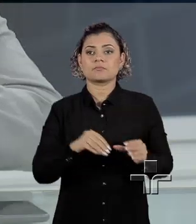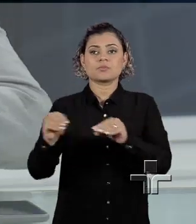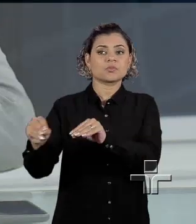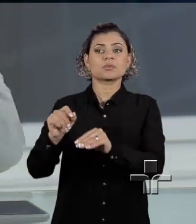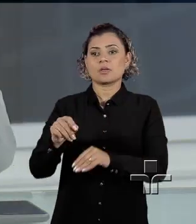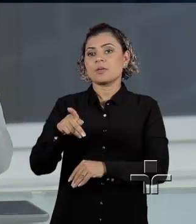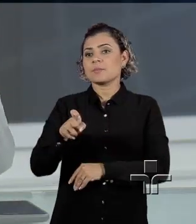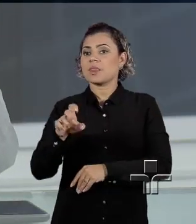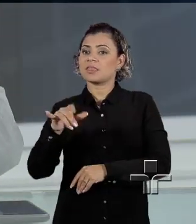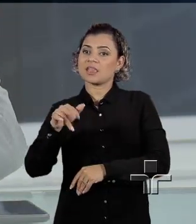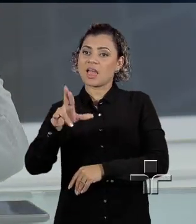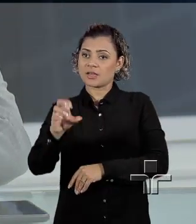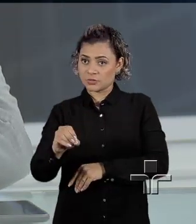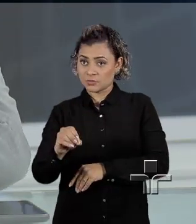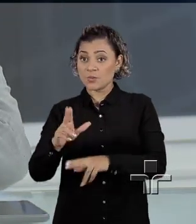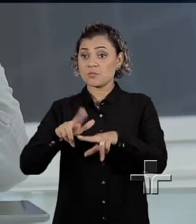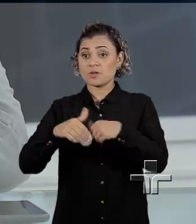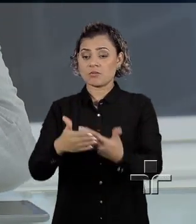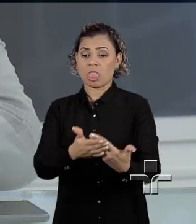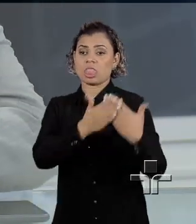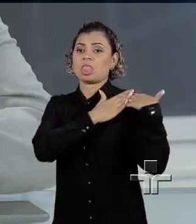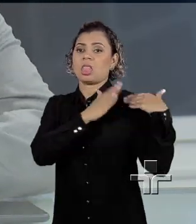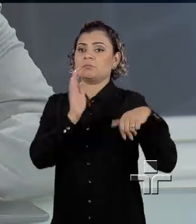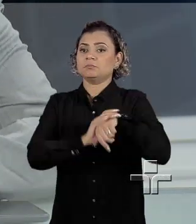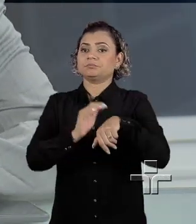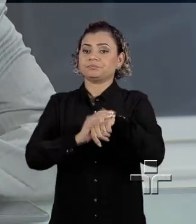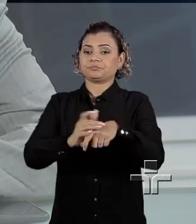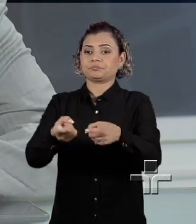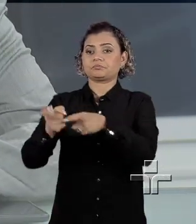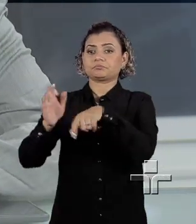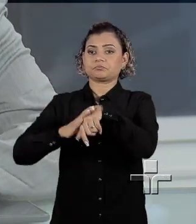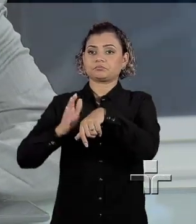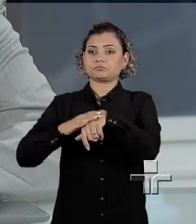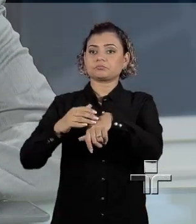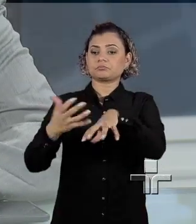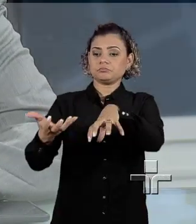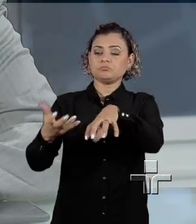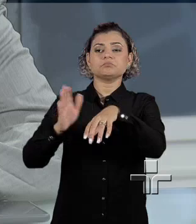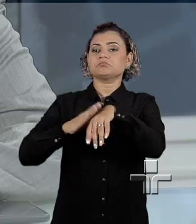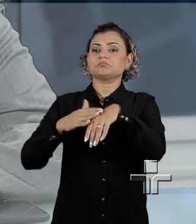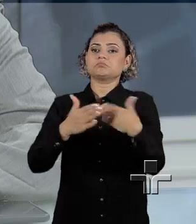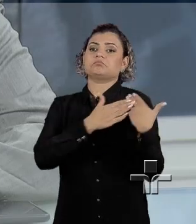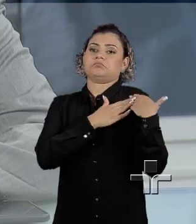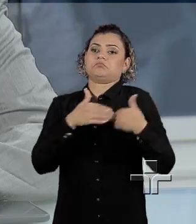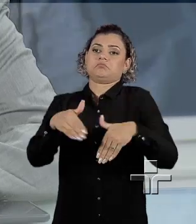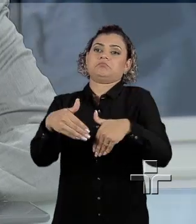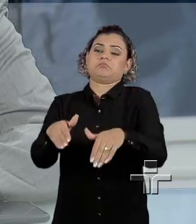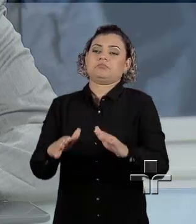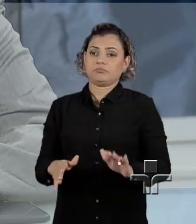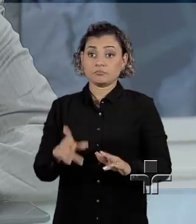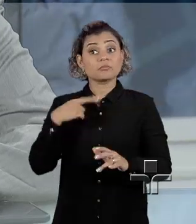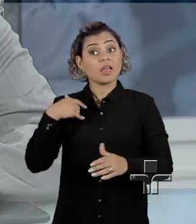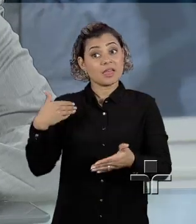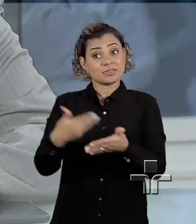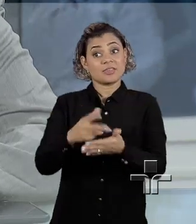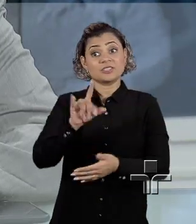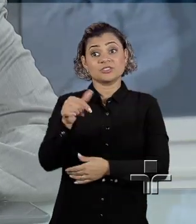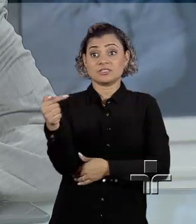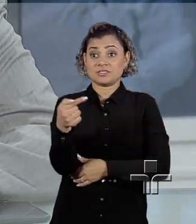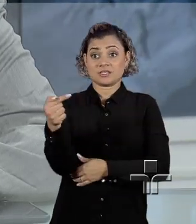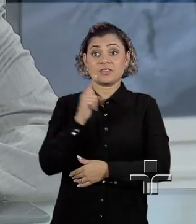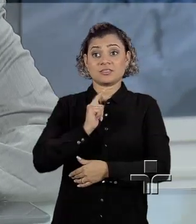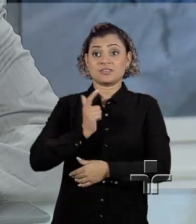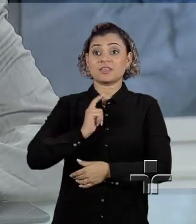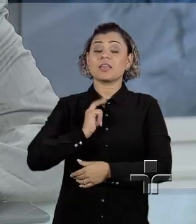o abacaxi para o plenário descascar. Até o dia 27, nós vamos ter, portanto, essa discussão e decisão final